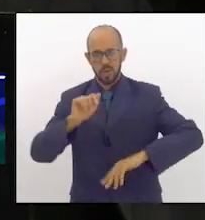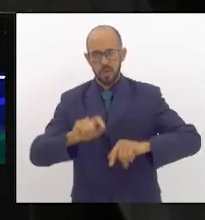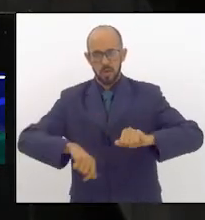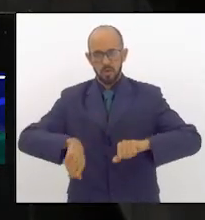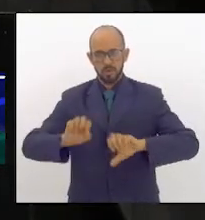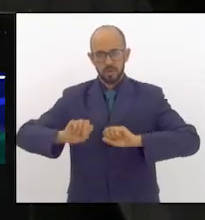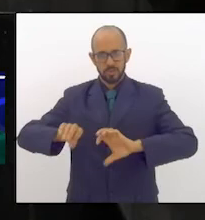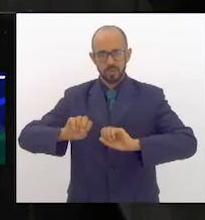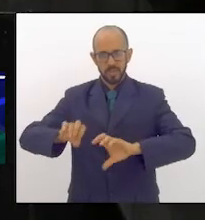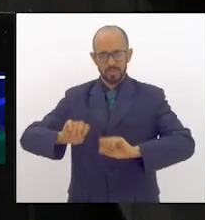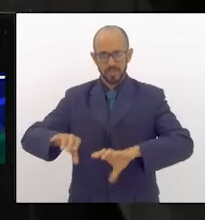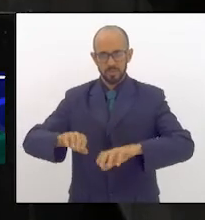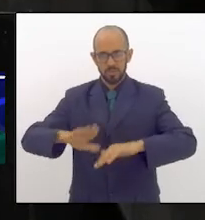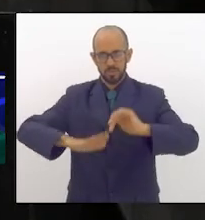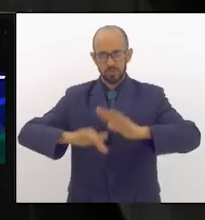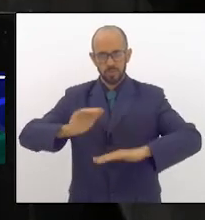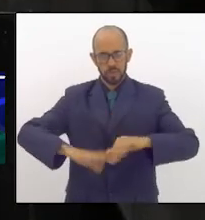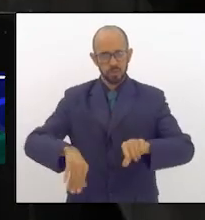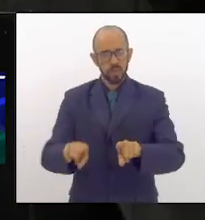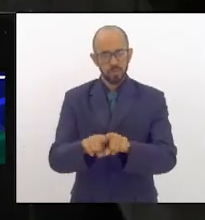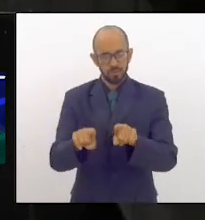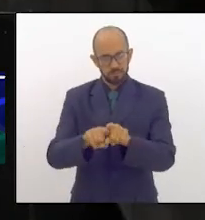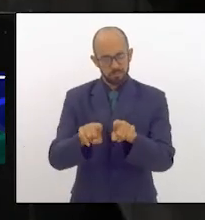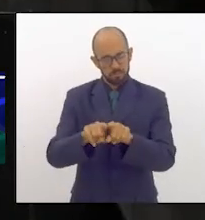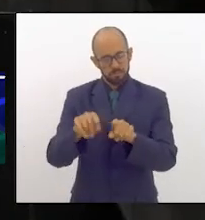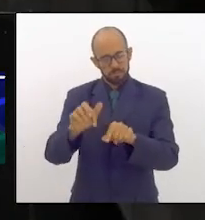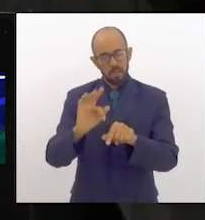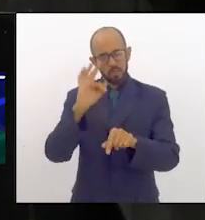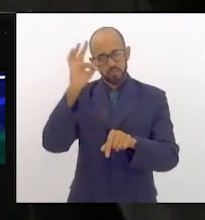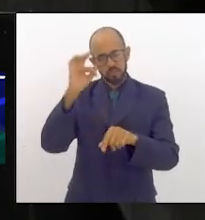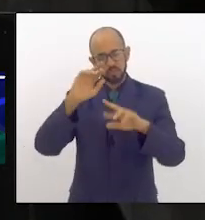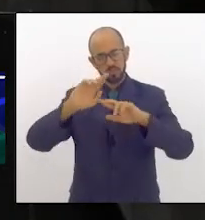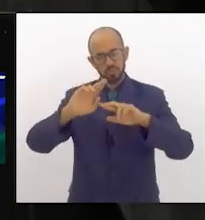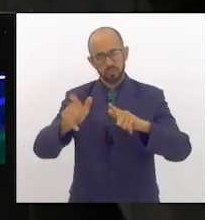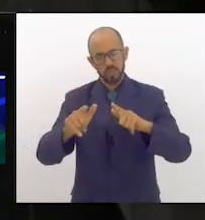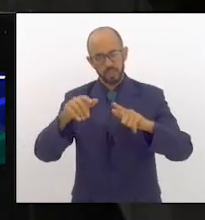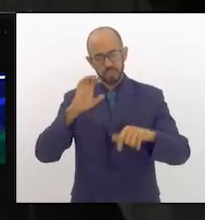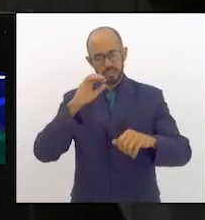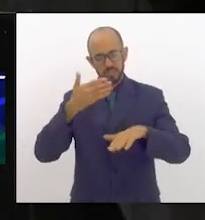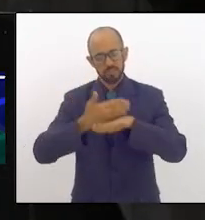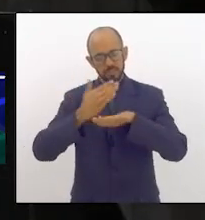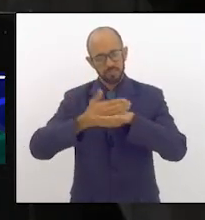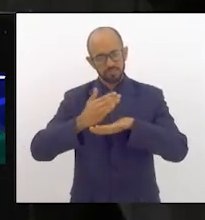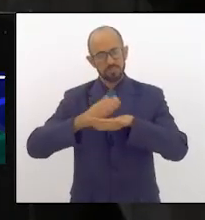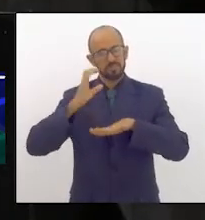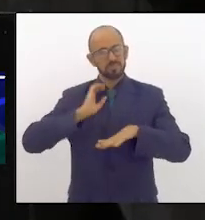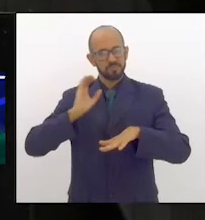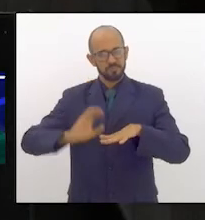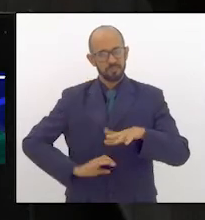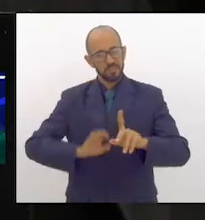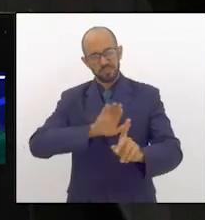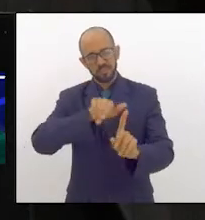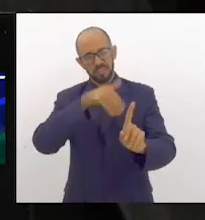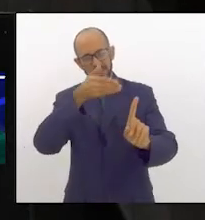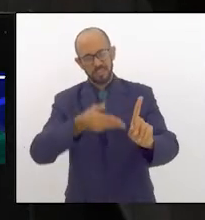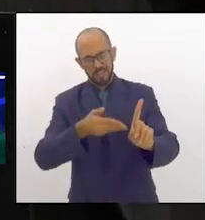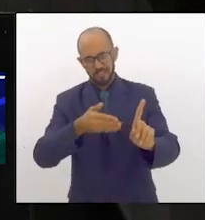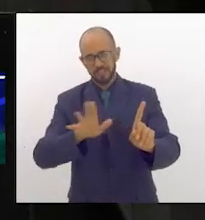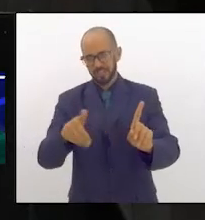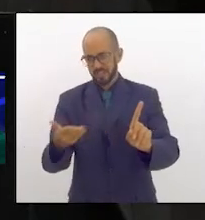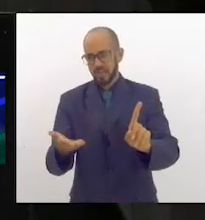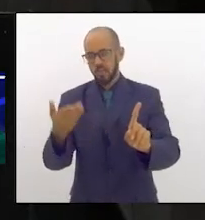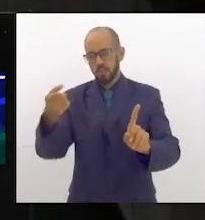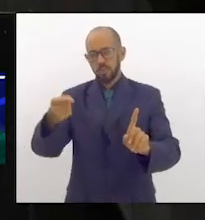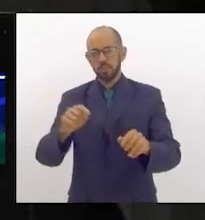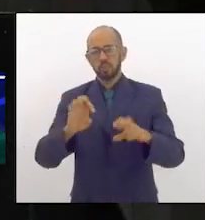e da aprendizagem profissional um Horizonte diferente de vida de futuro de cidadania e dignidade portanto fica aqui o registro